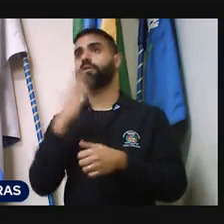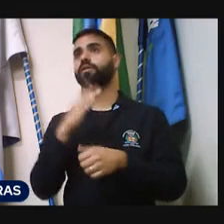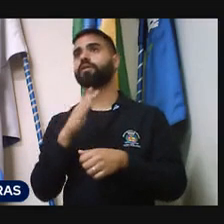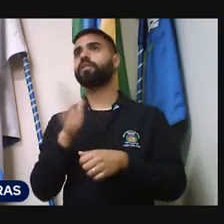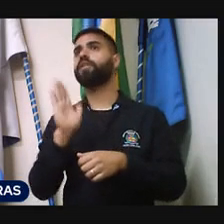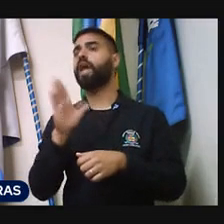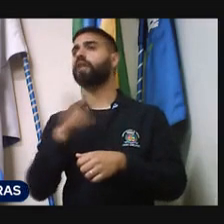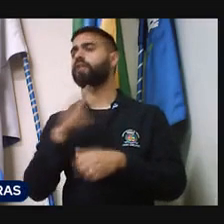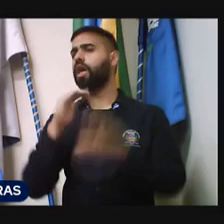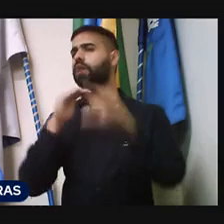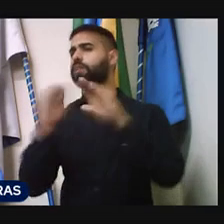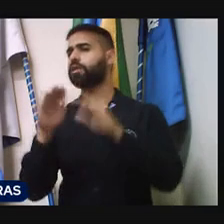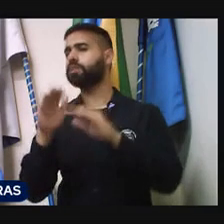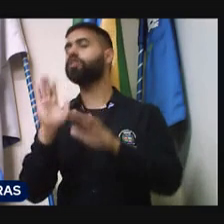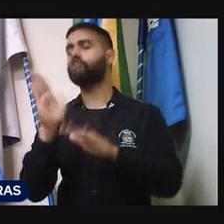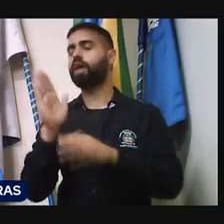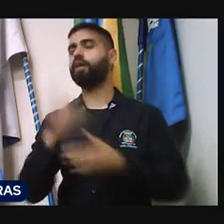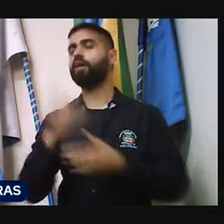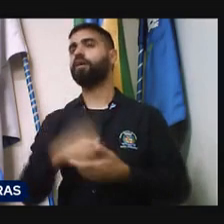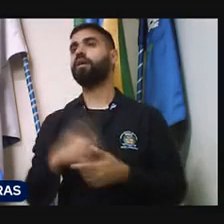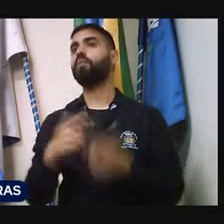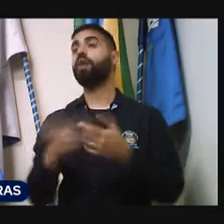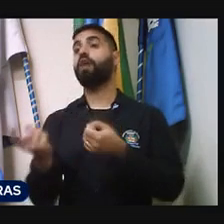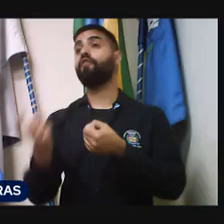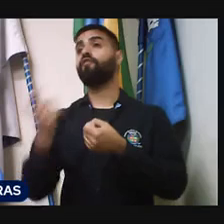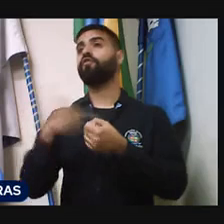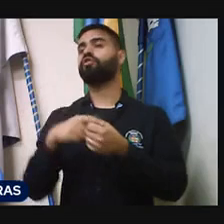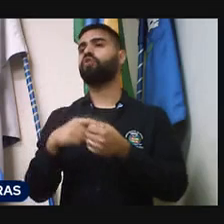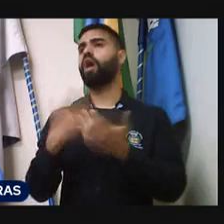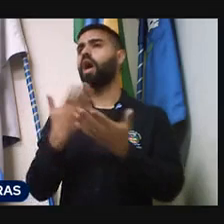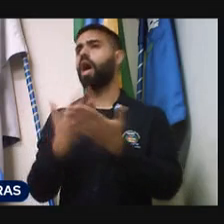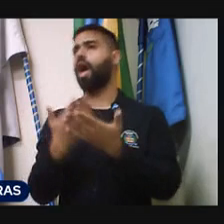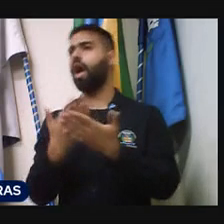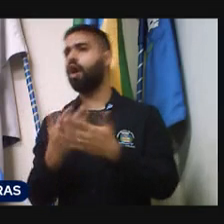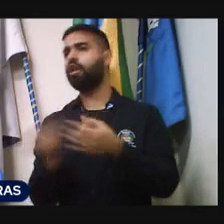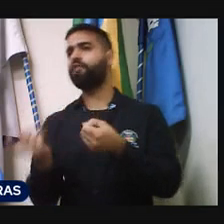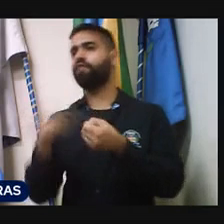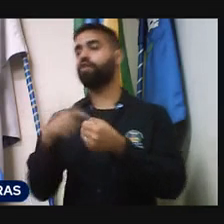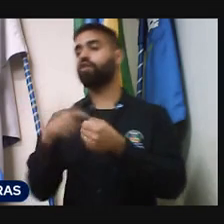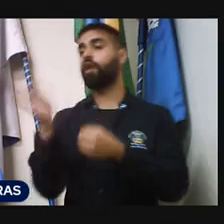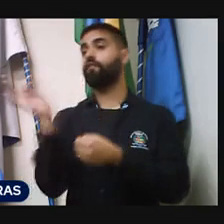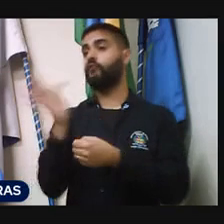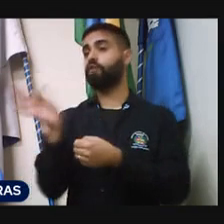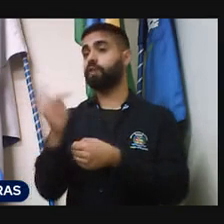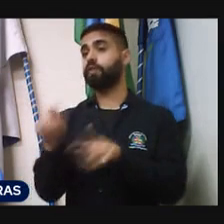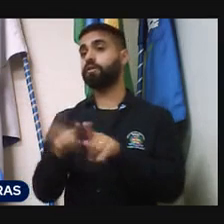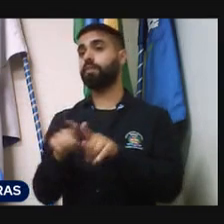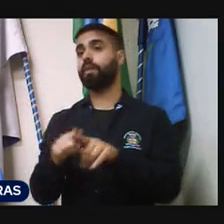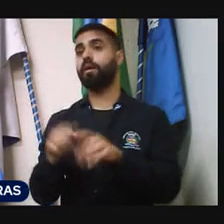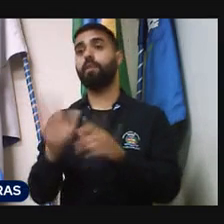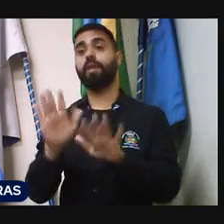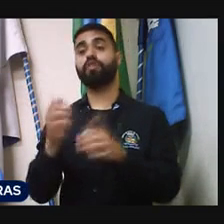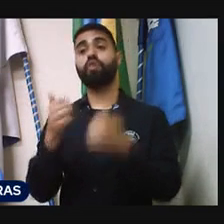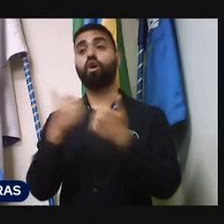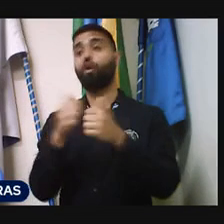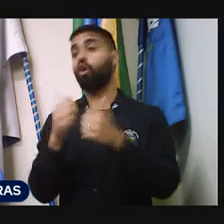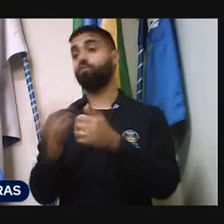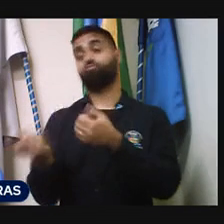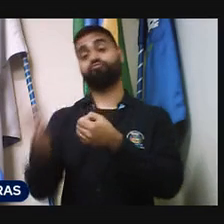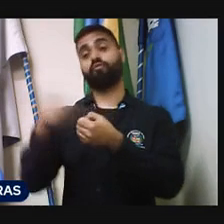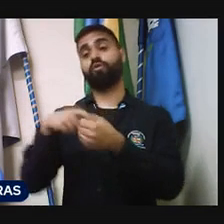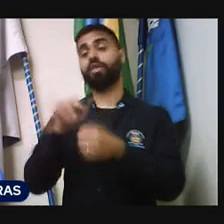já deve ter até chego porque retornou à aula retornou a faculdade retornou vários serviços o sono